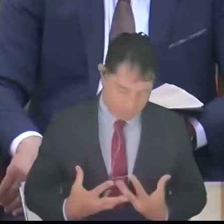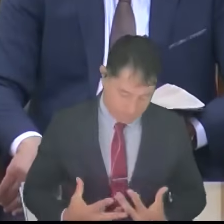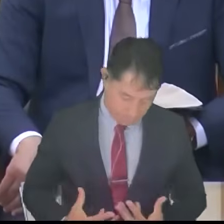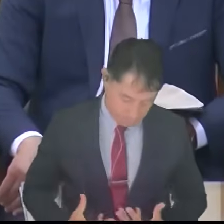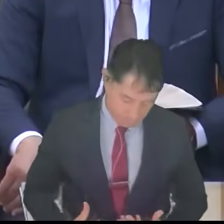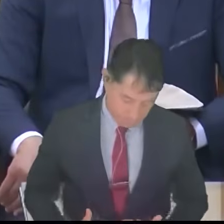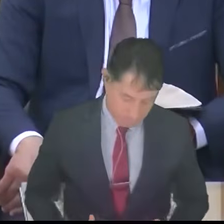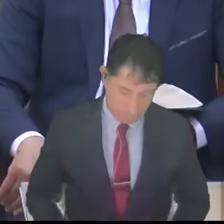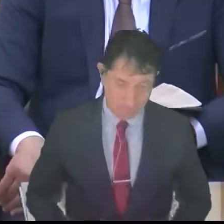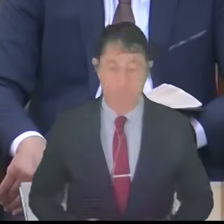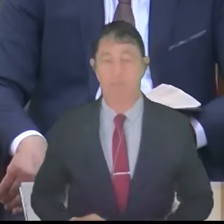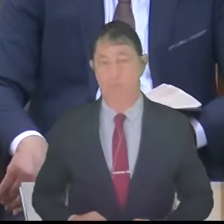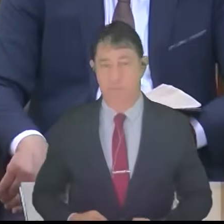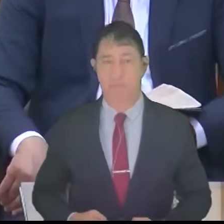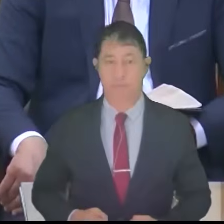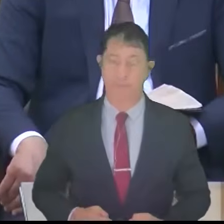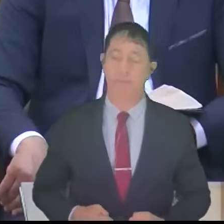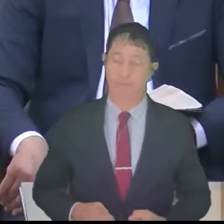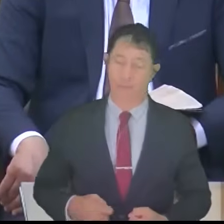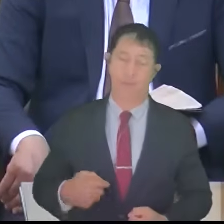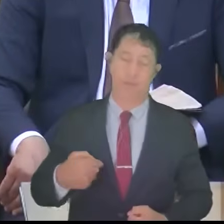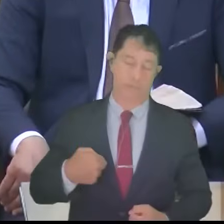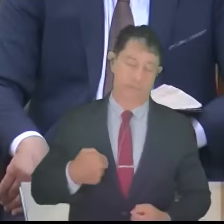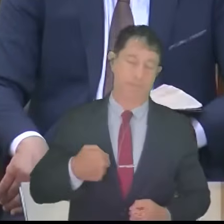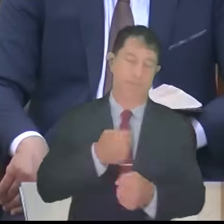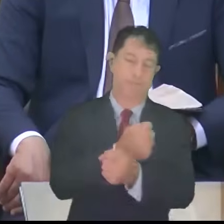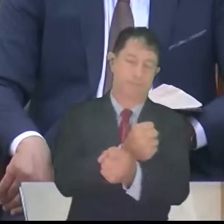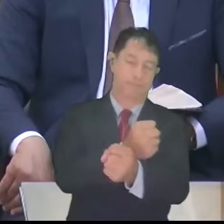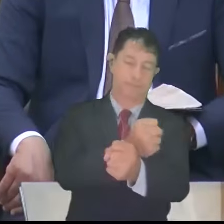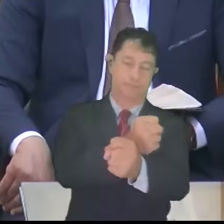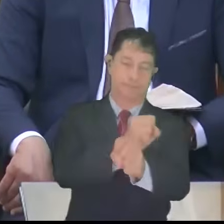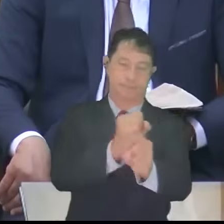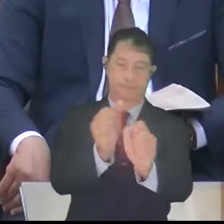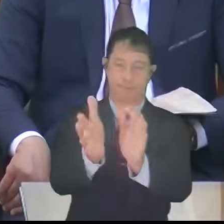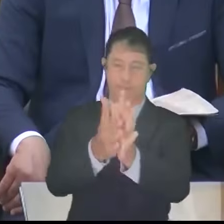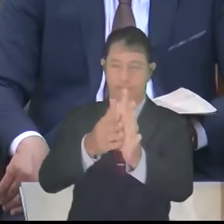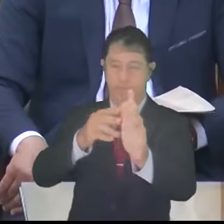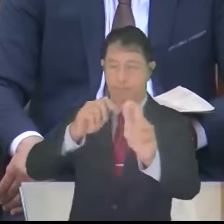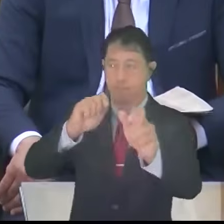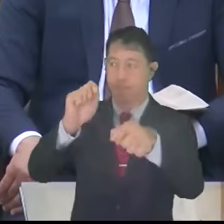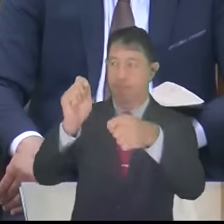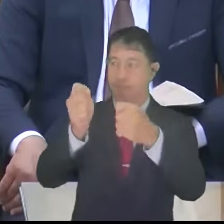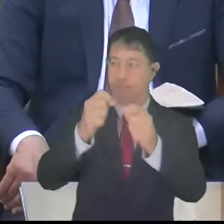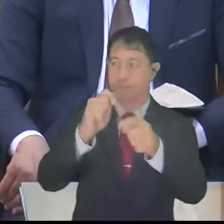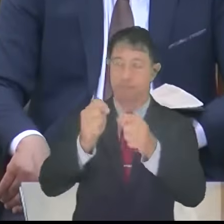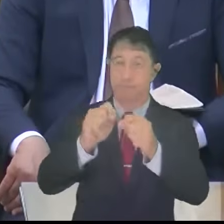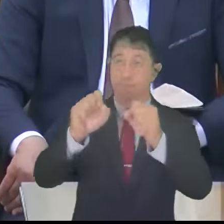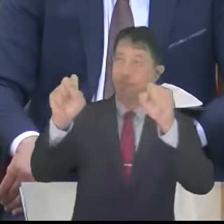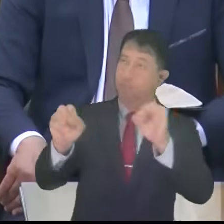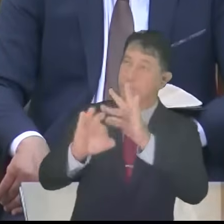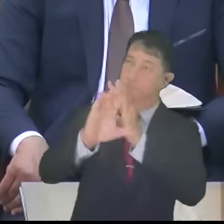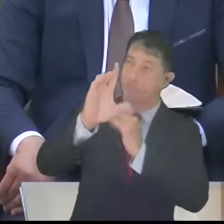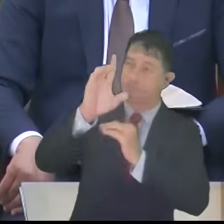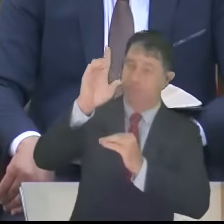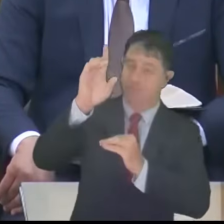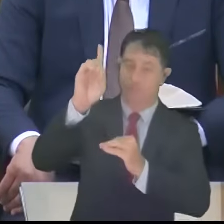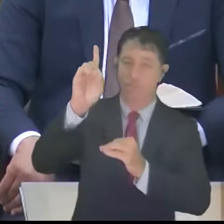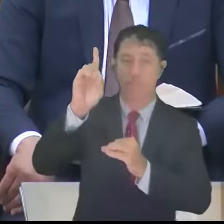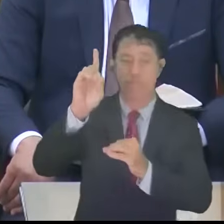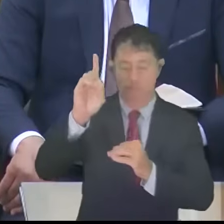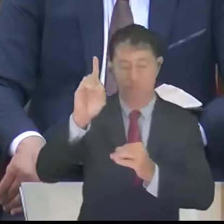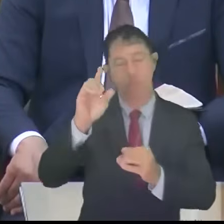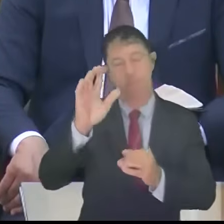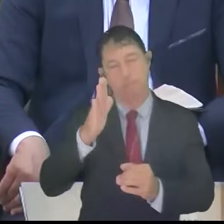sobrecarregados, e eu vos aliviarei. Aleluia. Oh, glória a Deus, aleluia.